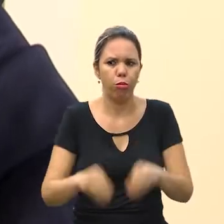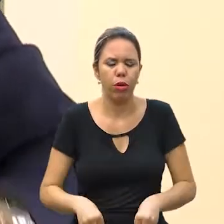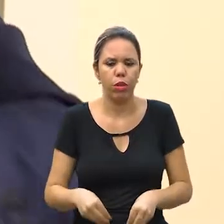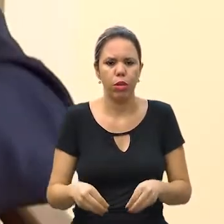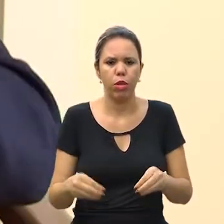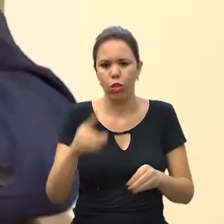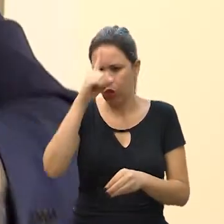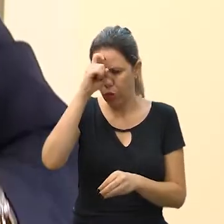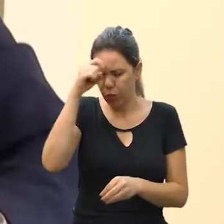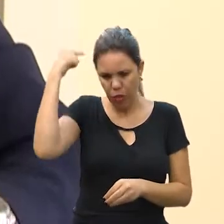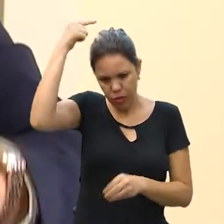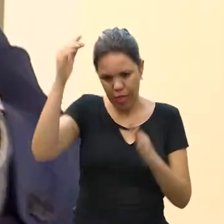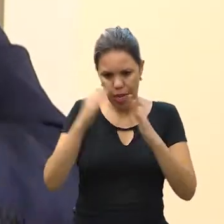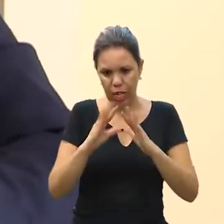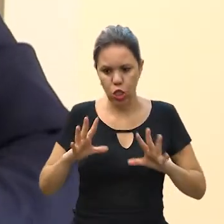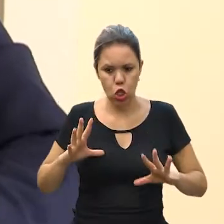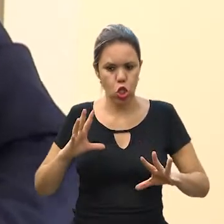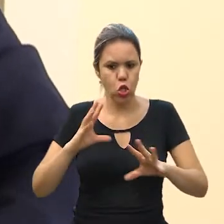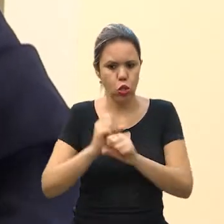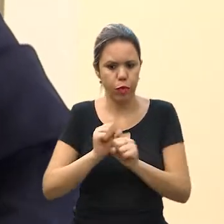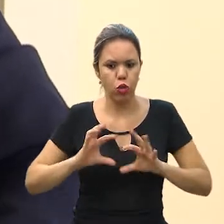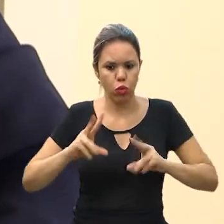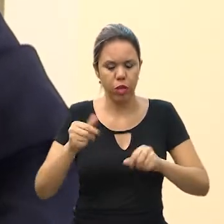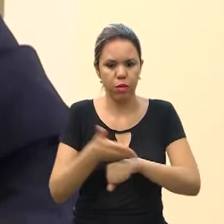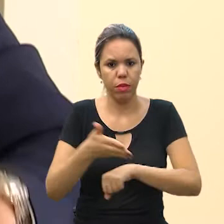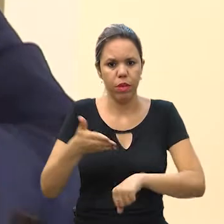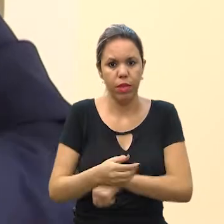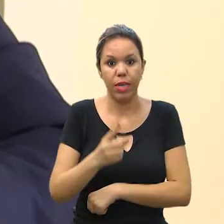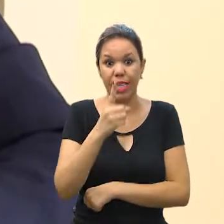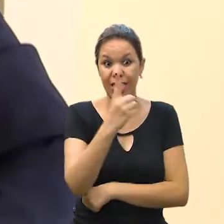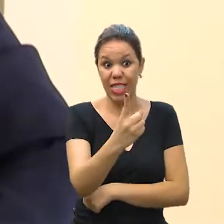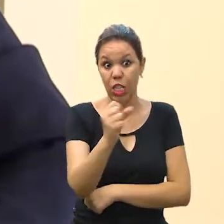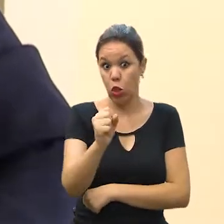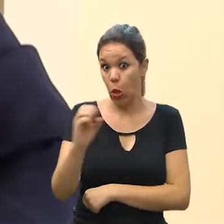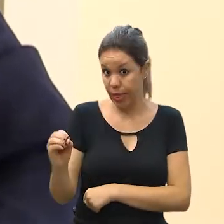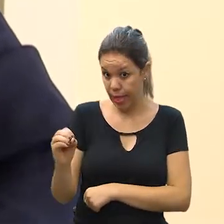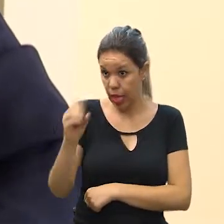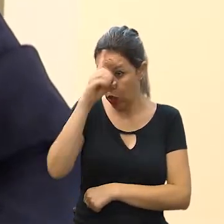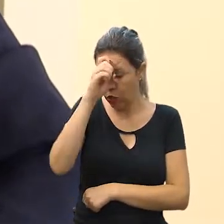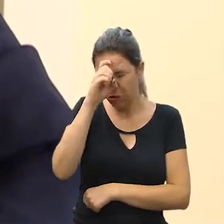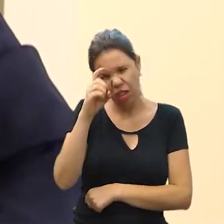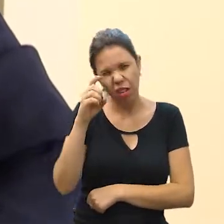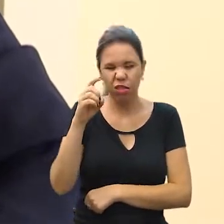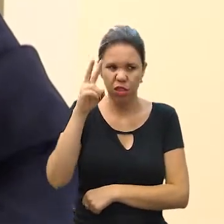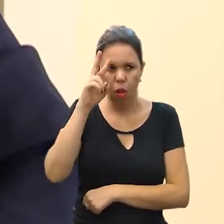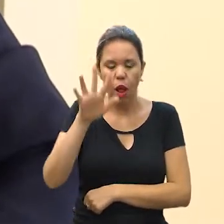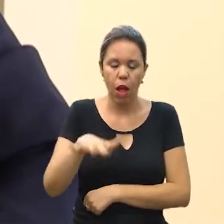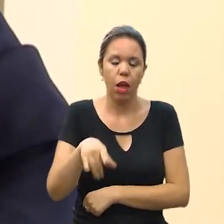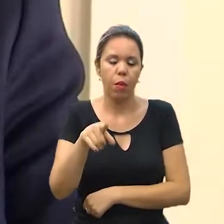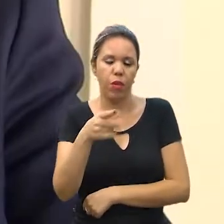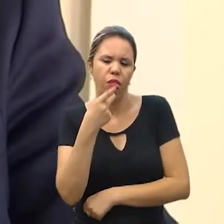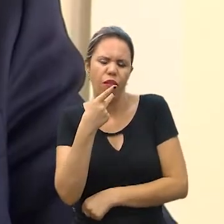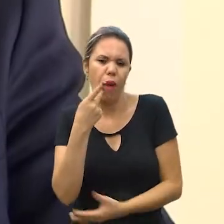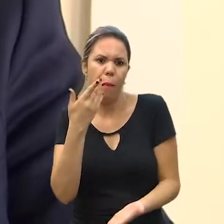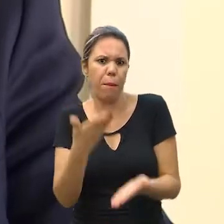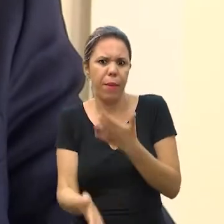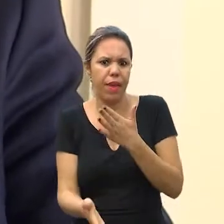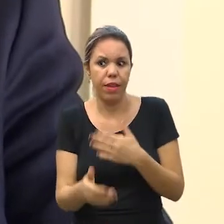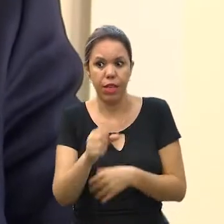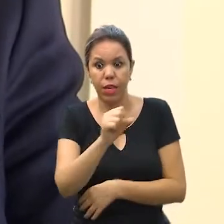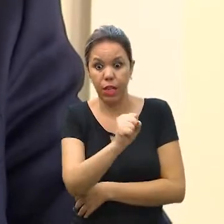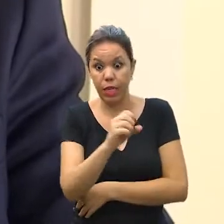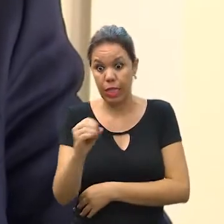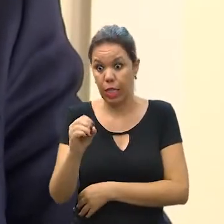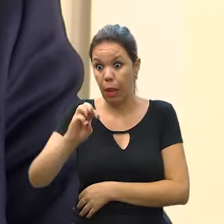anuais, somando todas elas que participam desse projeto, são 180, se não me falha a memória, vão perder